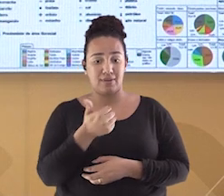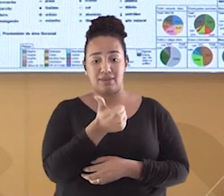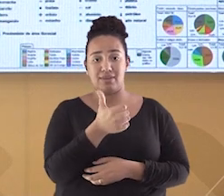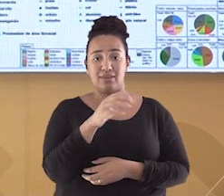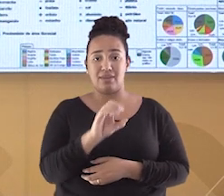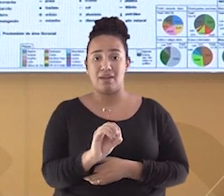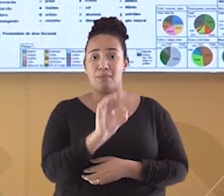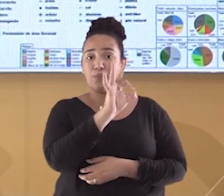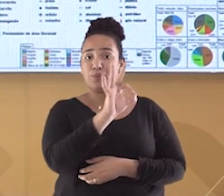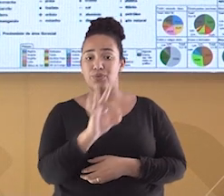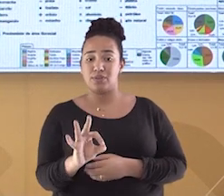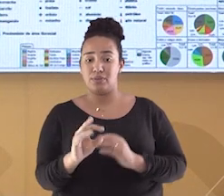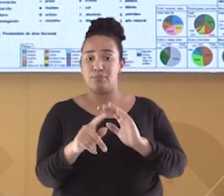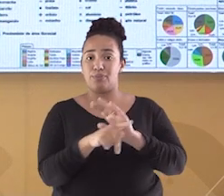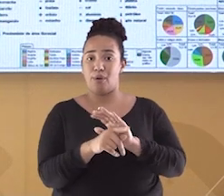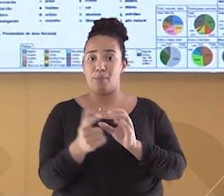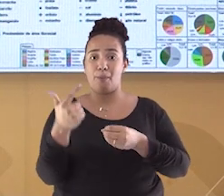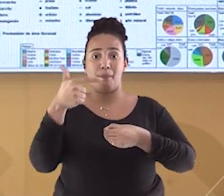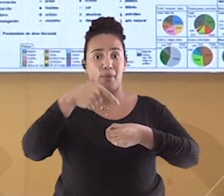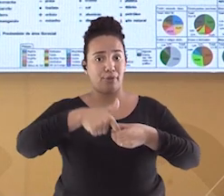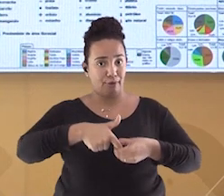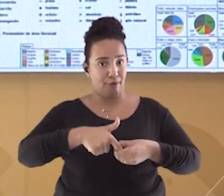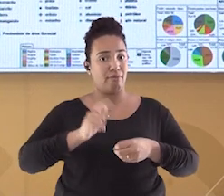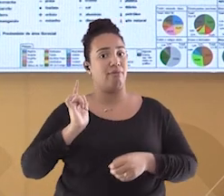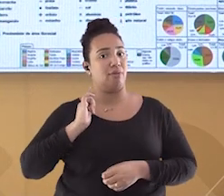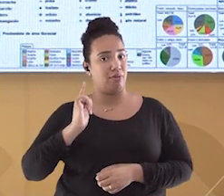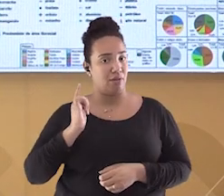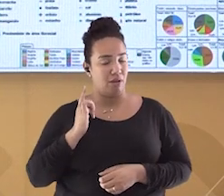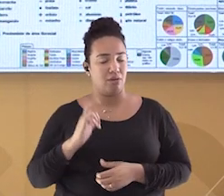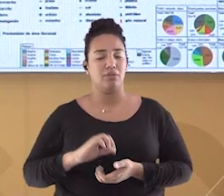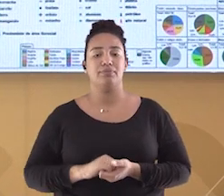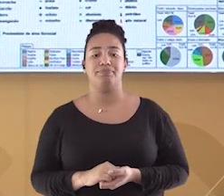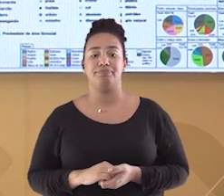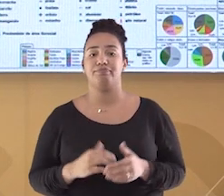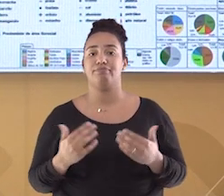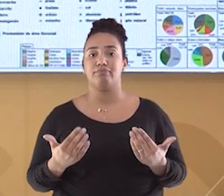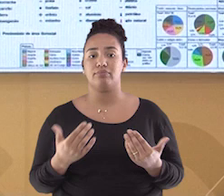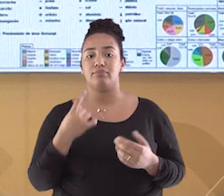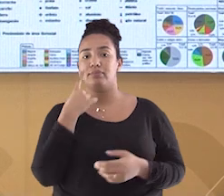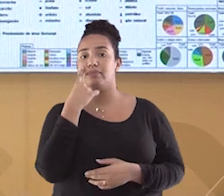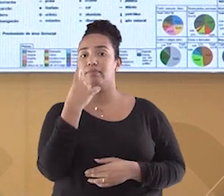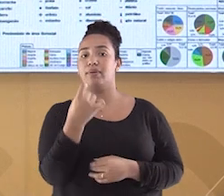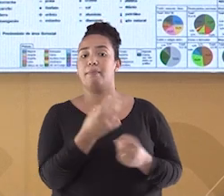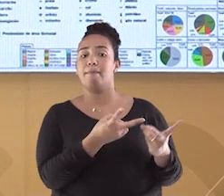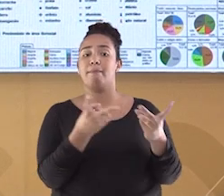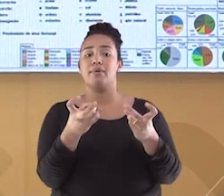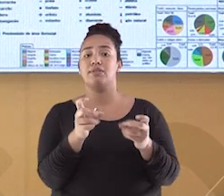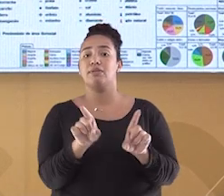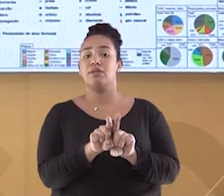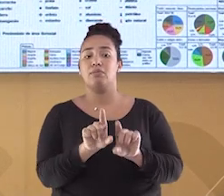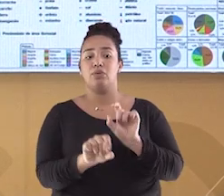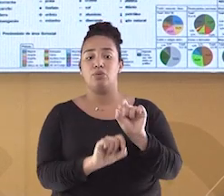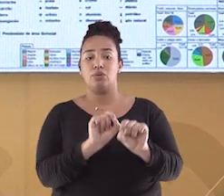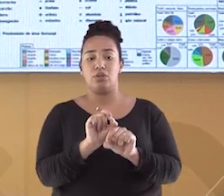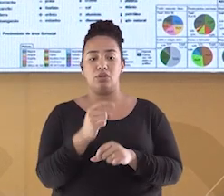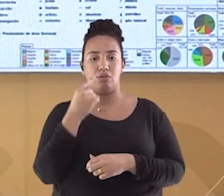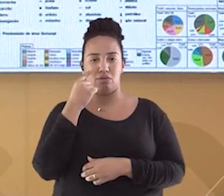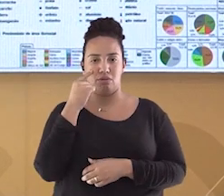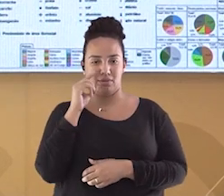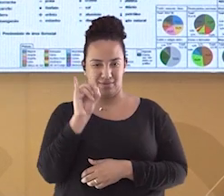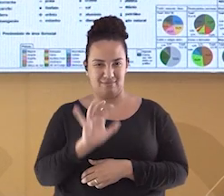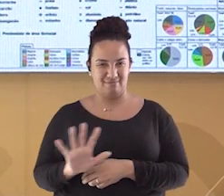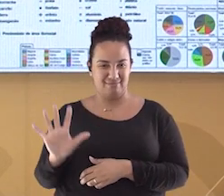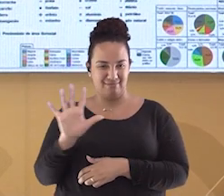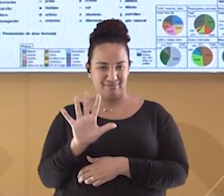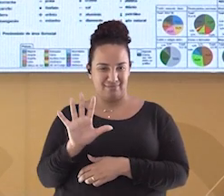das reservas mundiais de petróleo do mundo. E é interessante observar também que nessa área mais central aqui